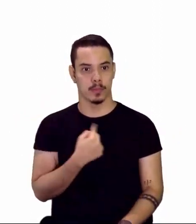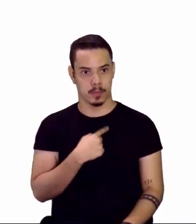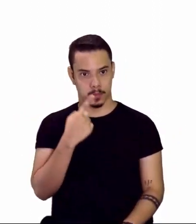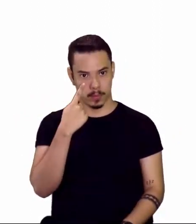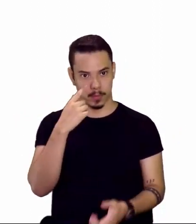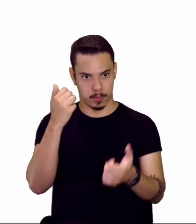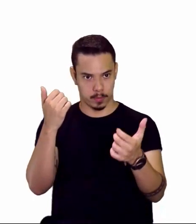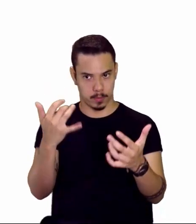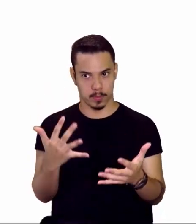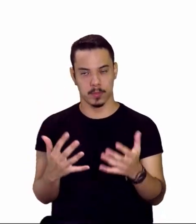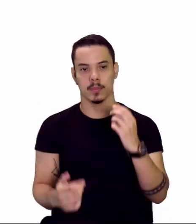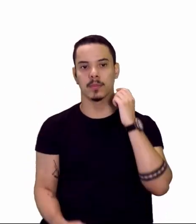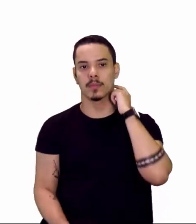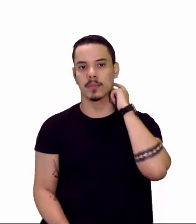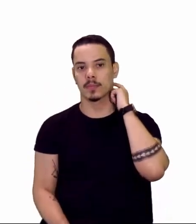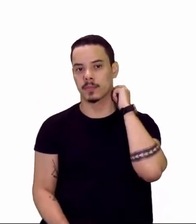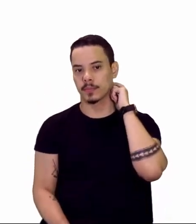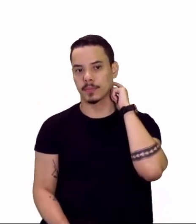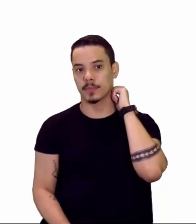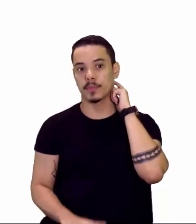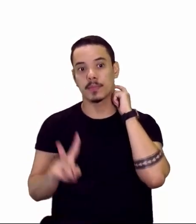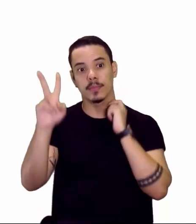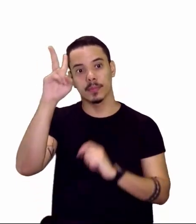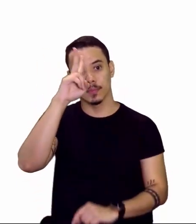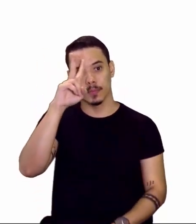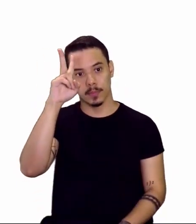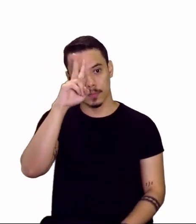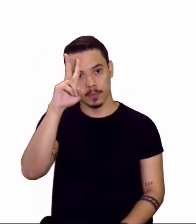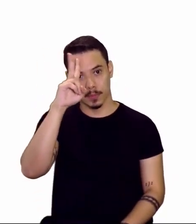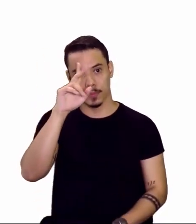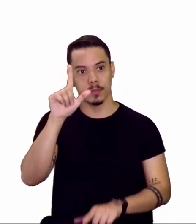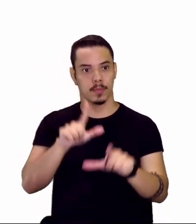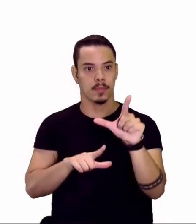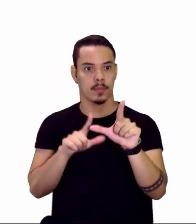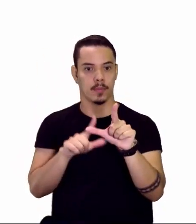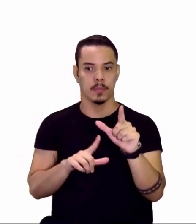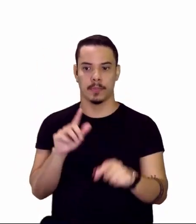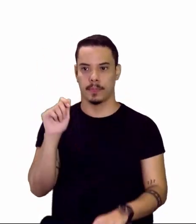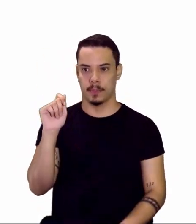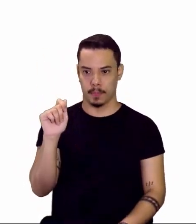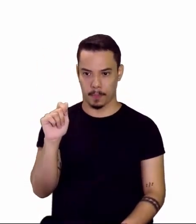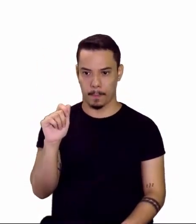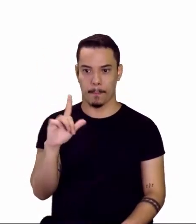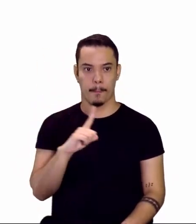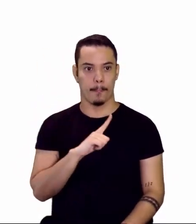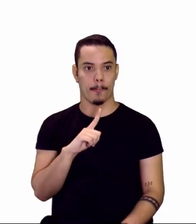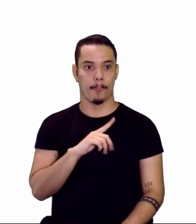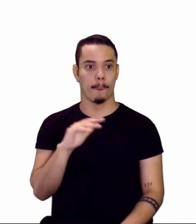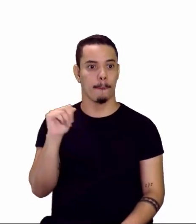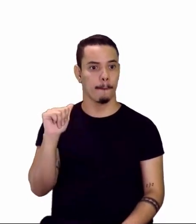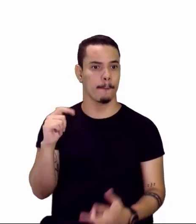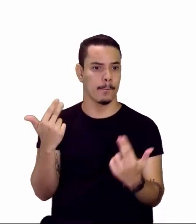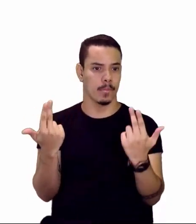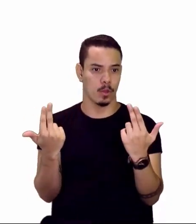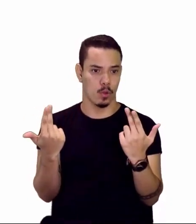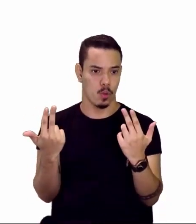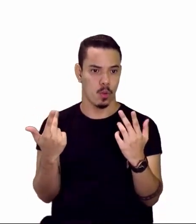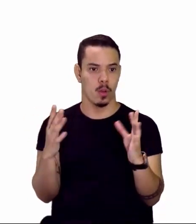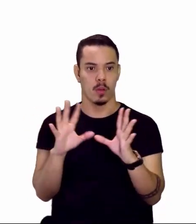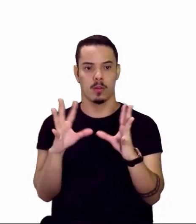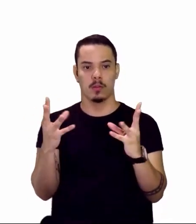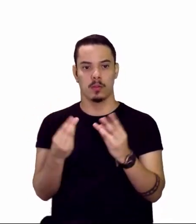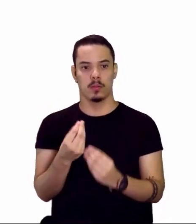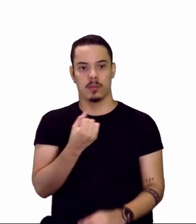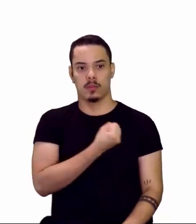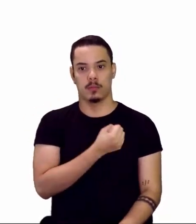comentário. Lembrando que, na letra A, temos exatamente molécula com número